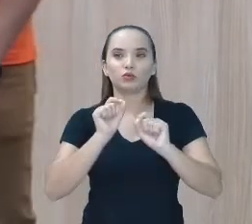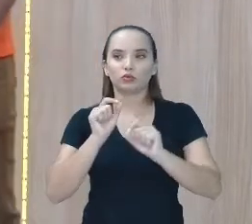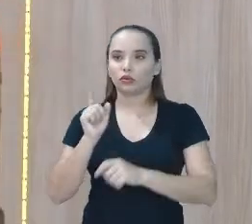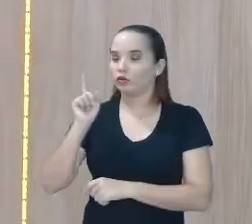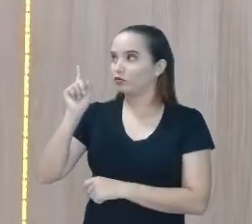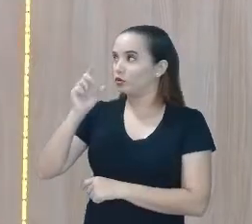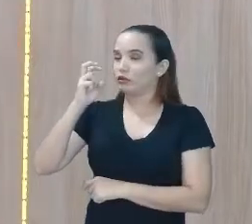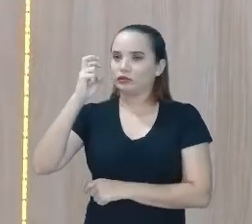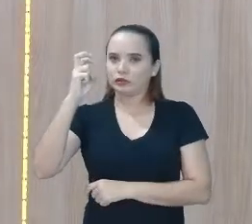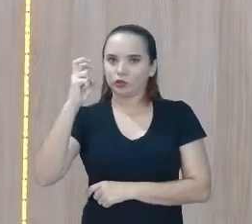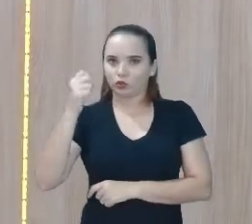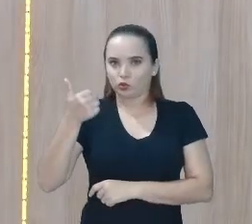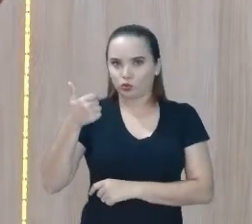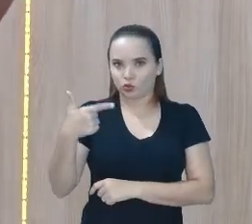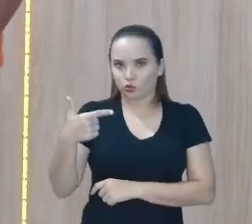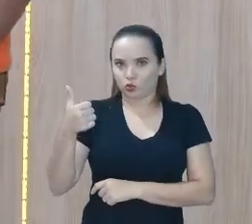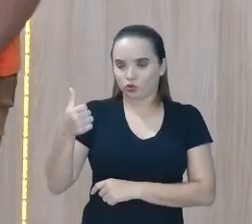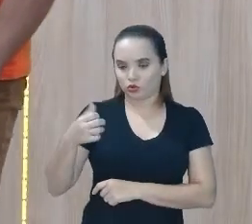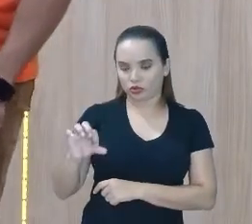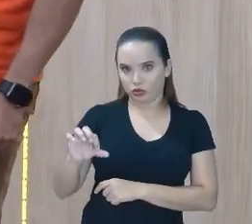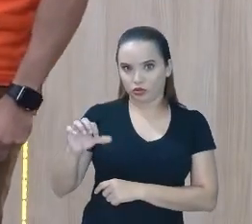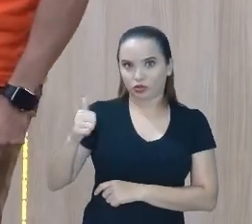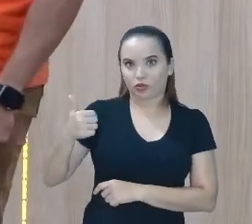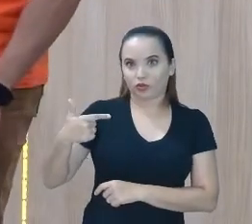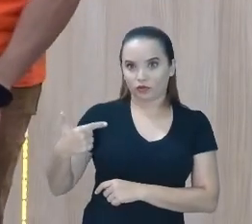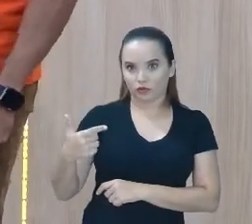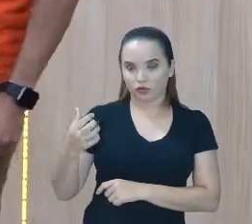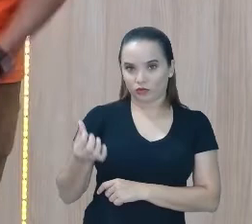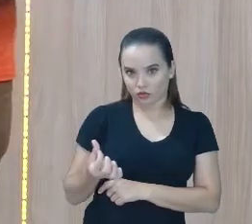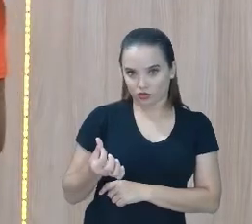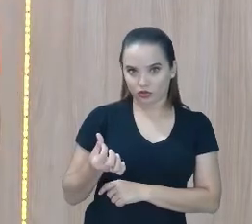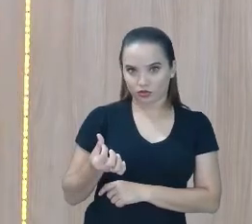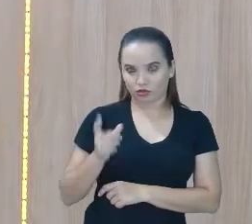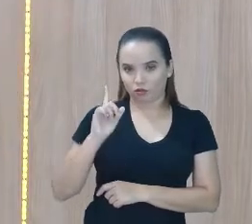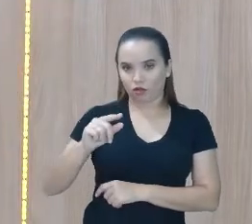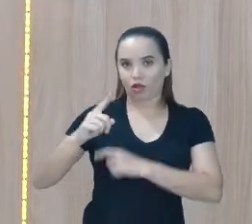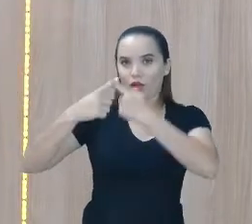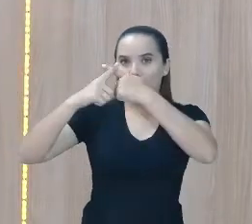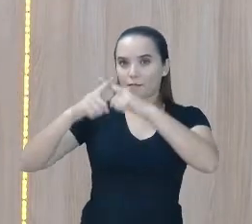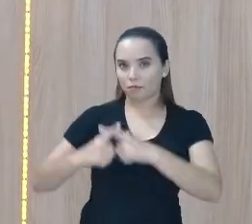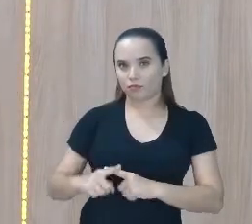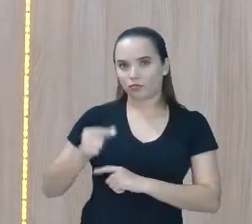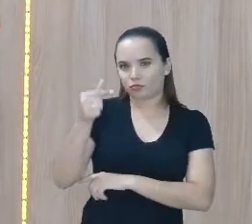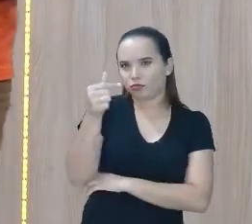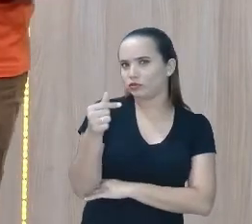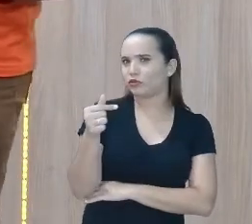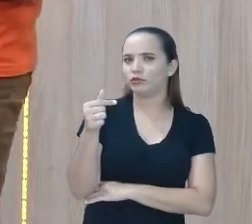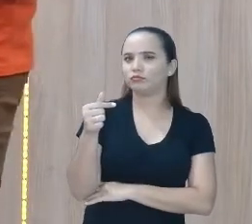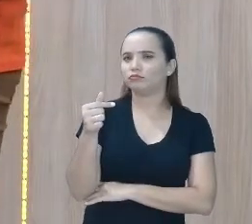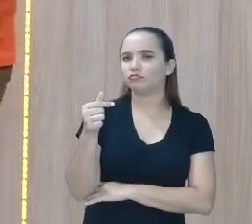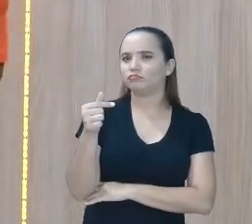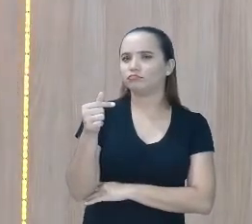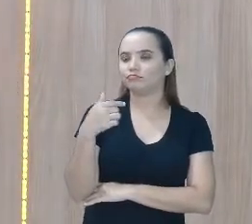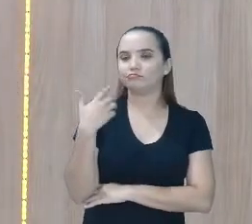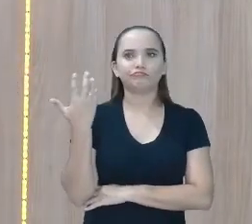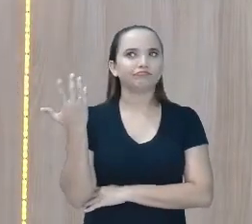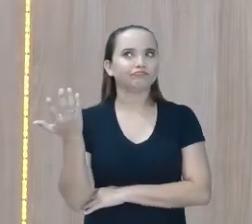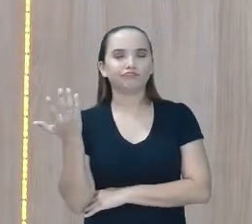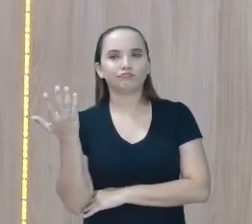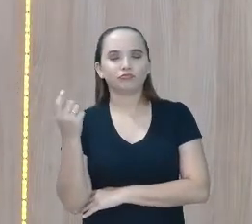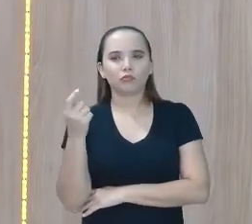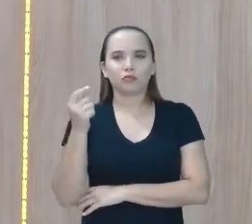aí, 5, 12, 19 e 26, eles são múltiplos de 7? Pense comigo. Se a